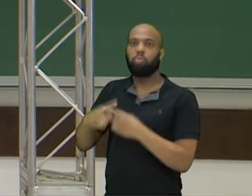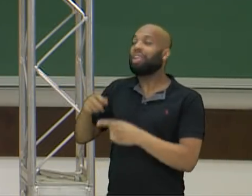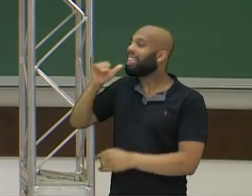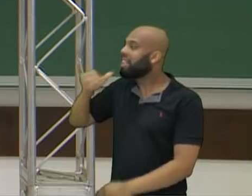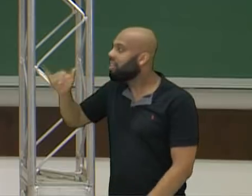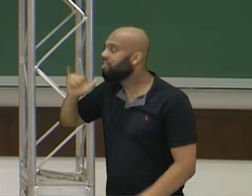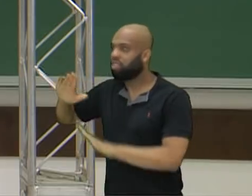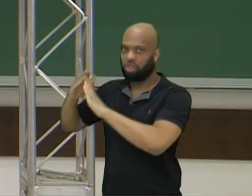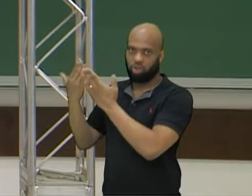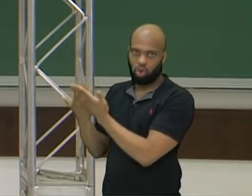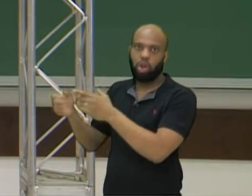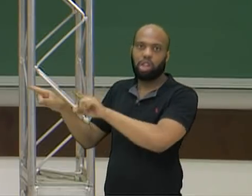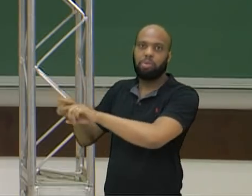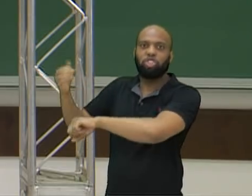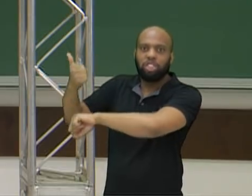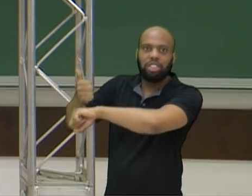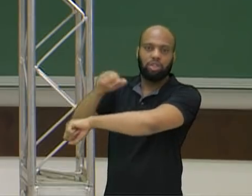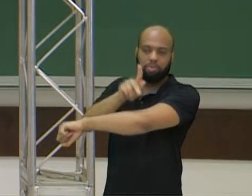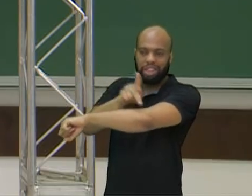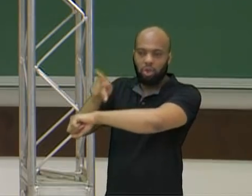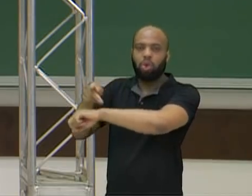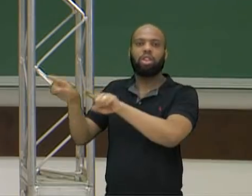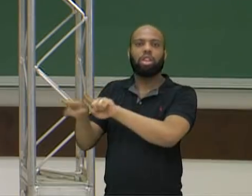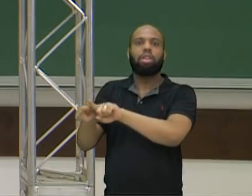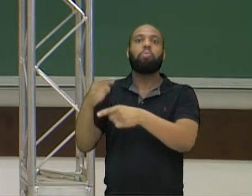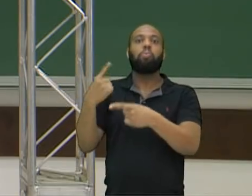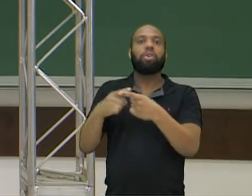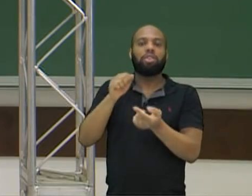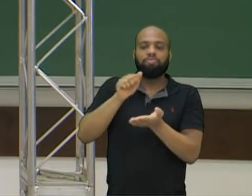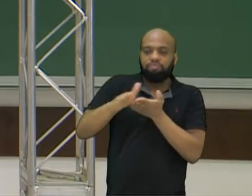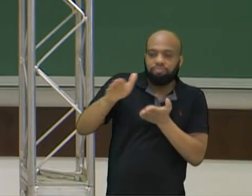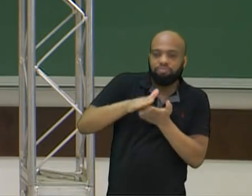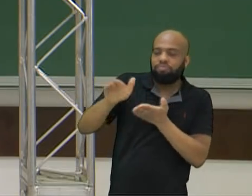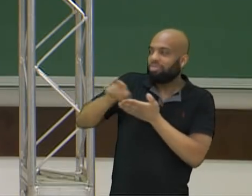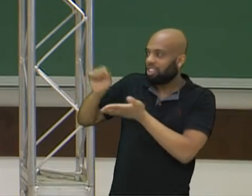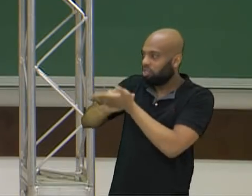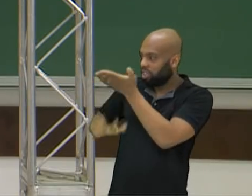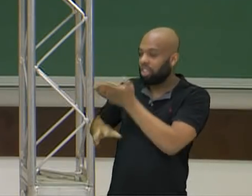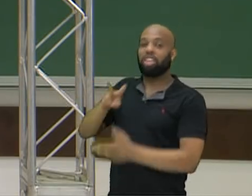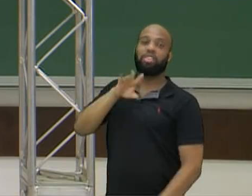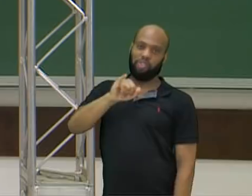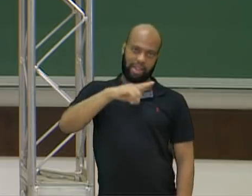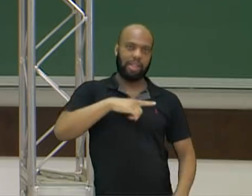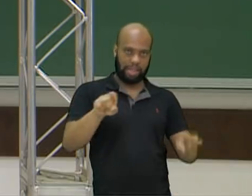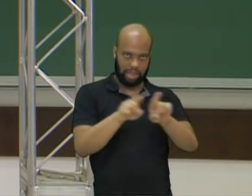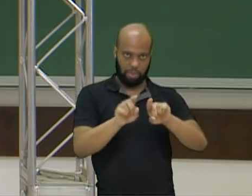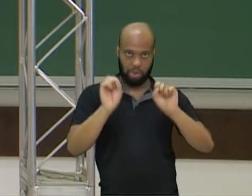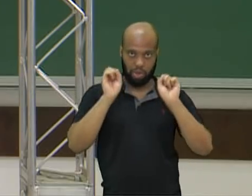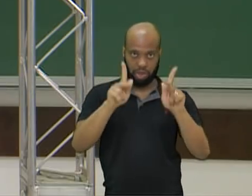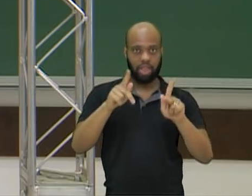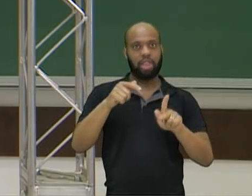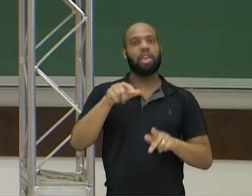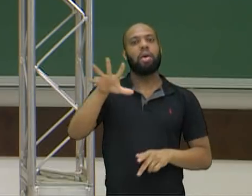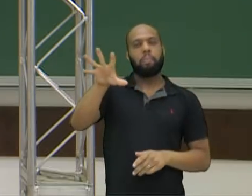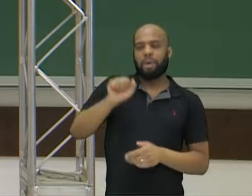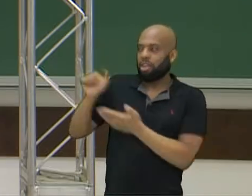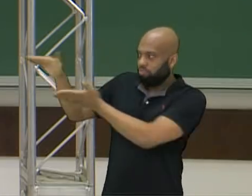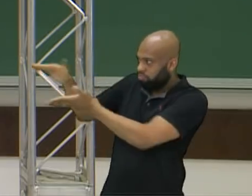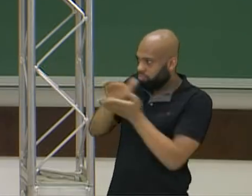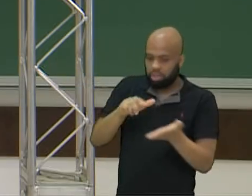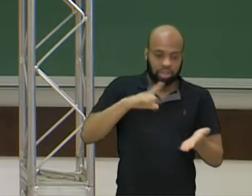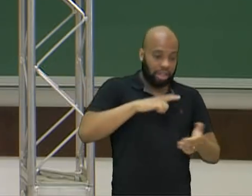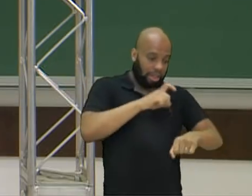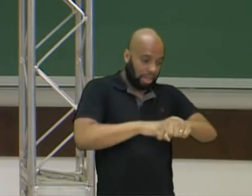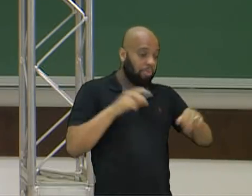escola, a sua direção, a sua equipe pedagógica, porque as atividades estão sendo entregues impressas para vocês. Vocês pegam no dia, tem um tempinho